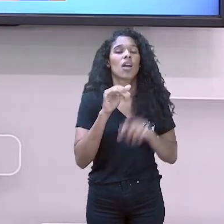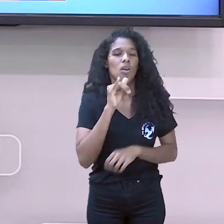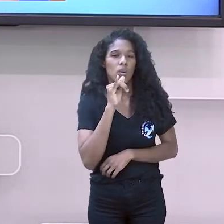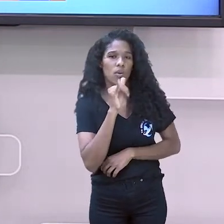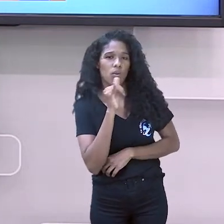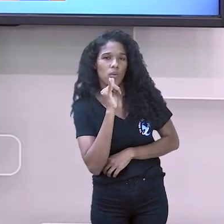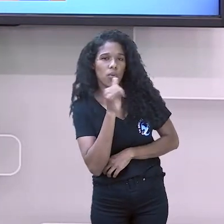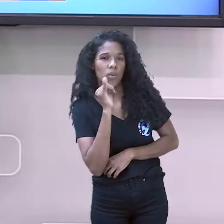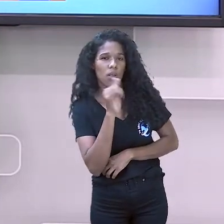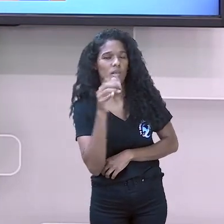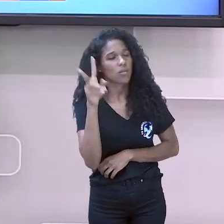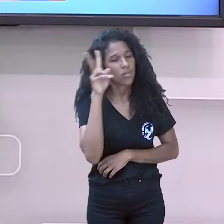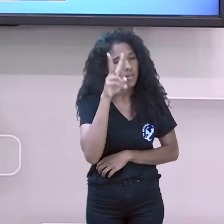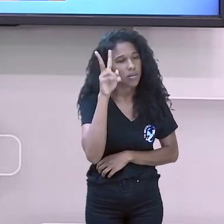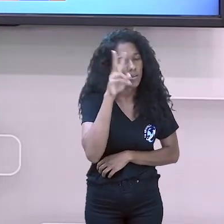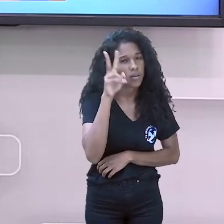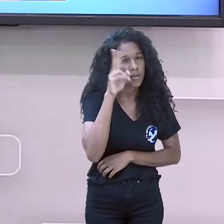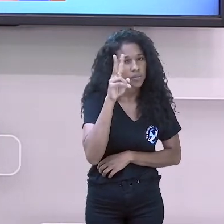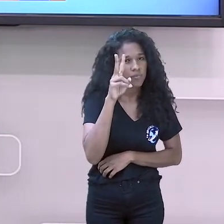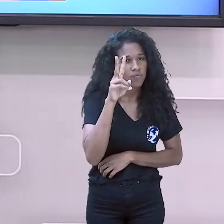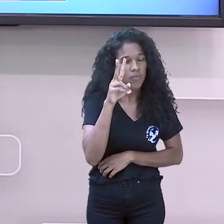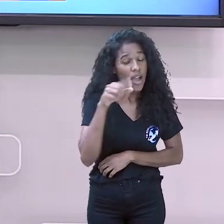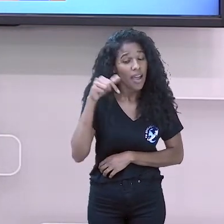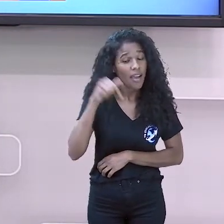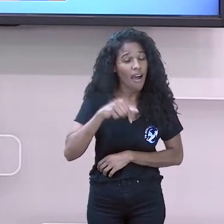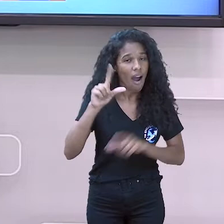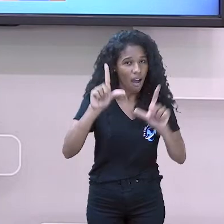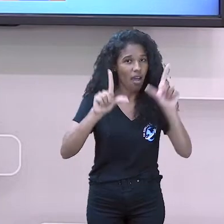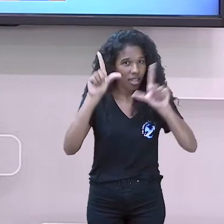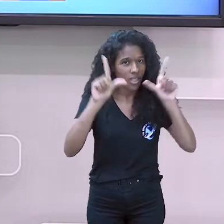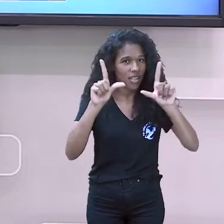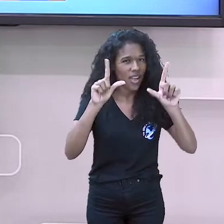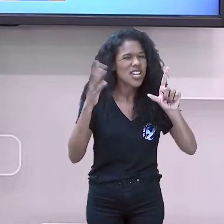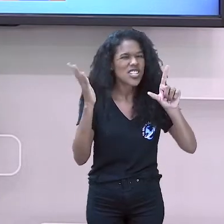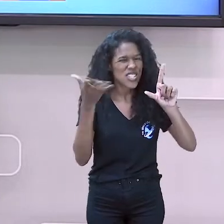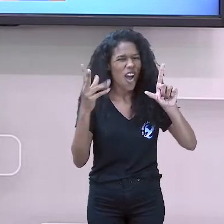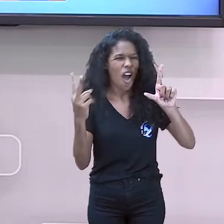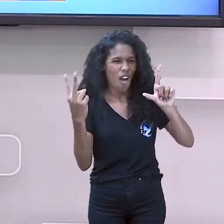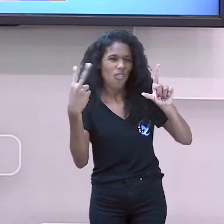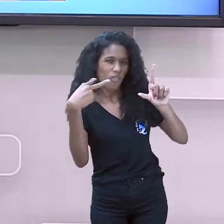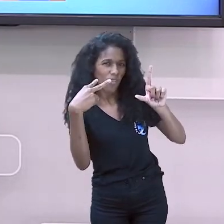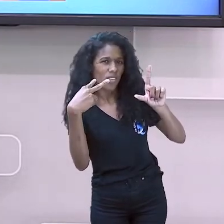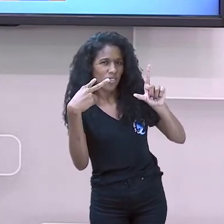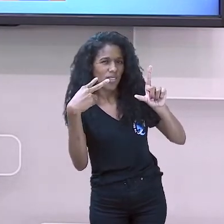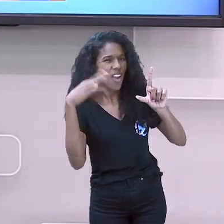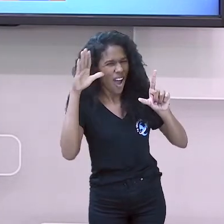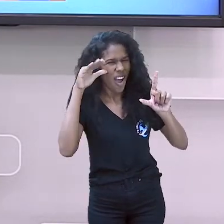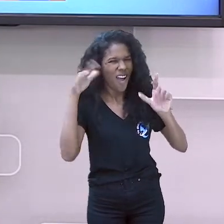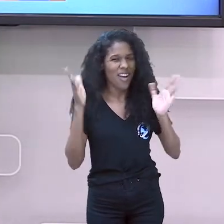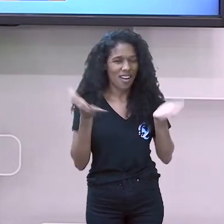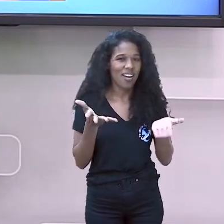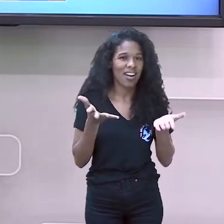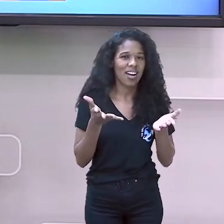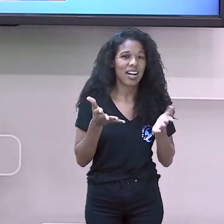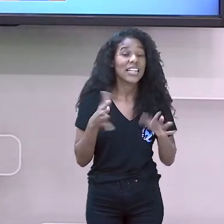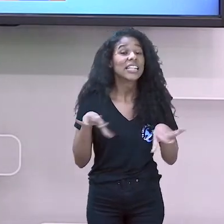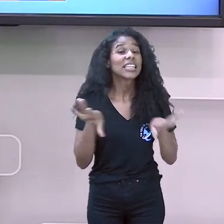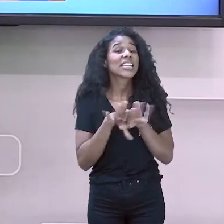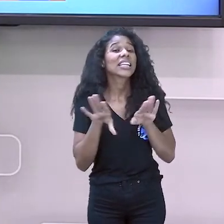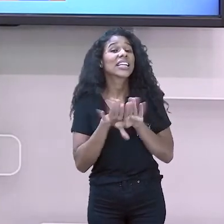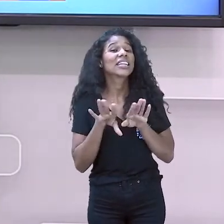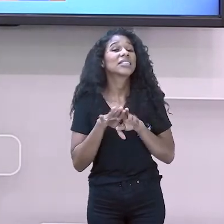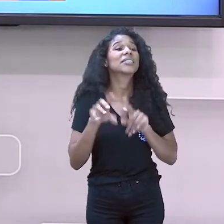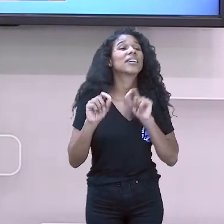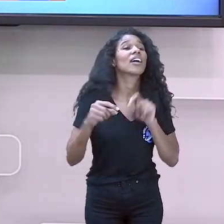Governador Valadares. E eu aposto que você, estudante, já viu ela por aí, na escola de vocês. Ela está sempre junto